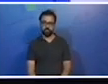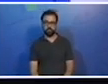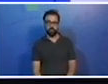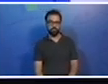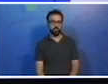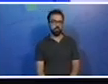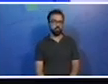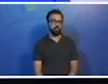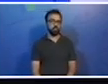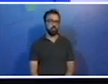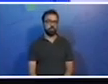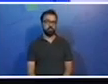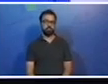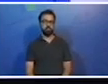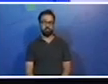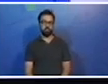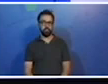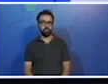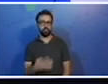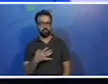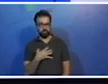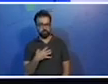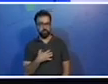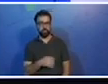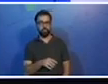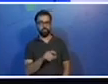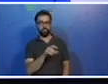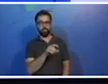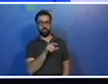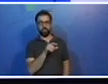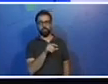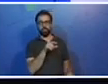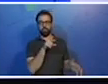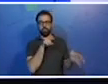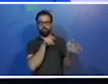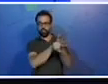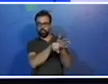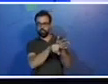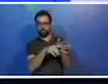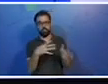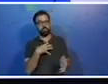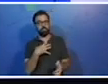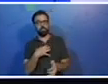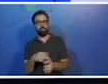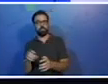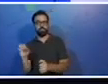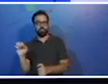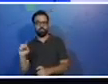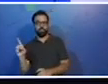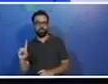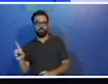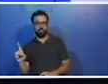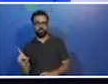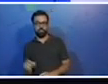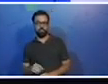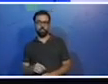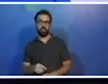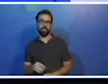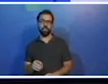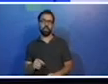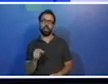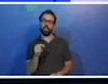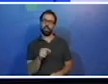nos outros dois modos, que é o modo interrogativo, quando eu estou interrogando, perguntando, e o negativo. Como é que eu faço no